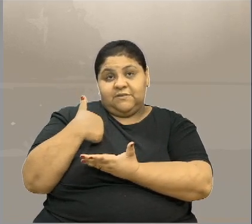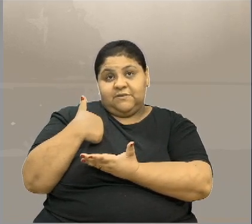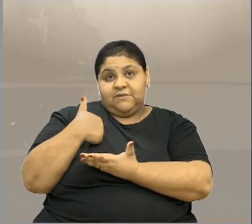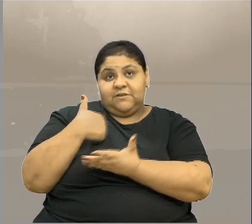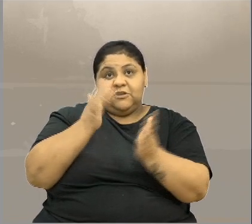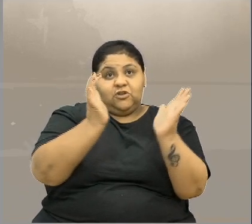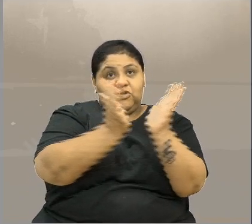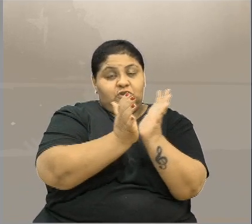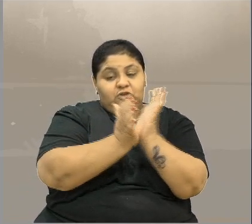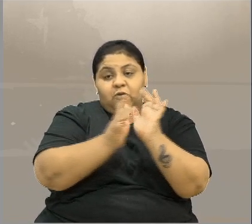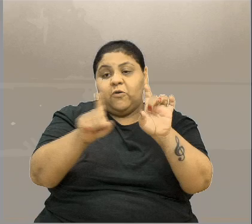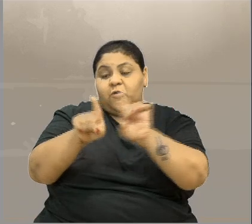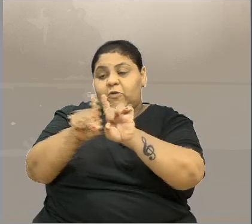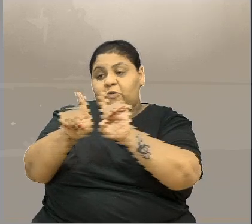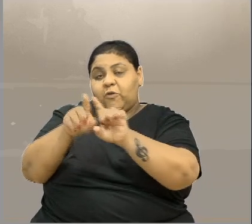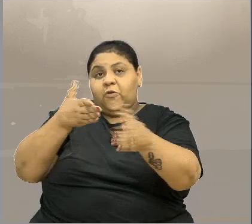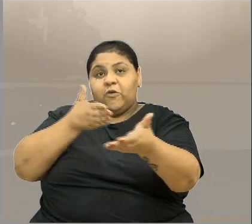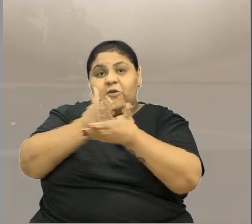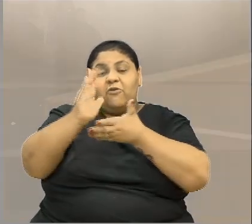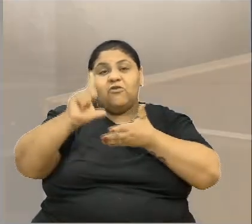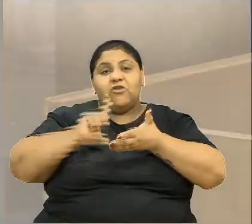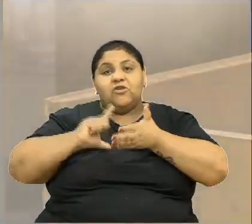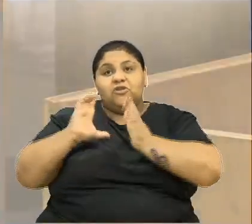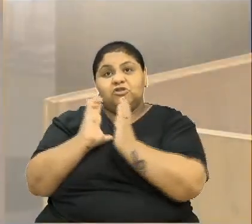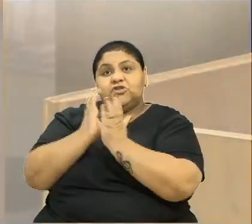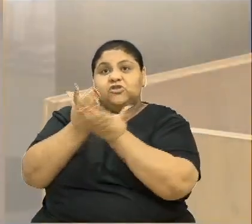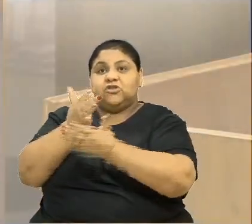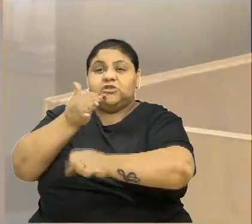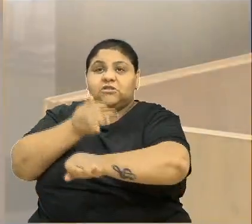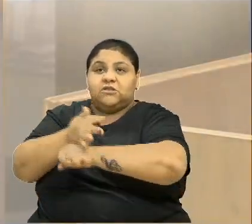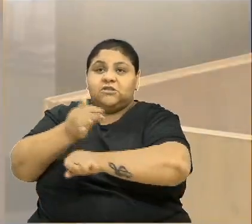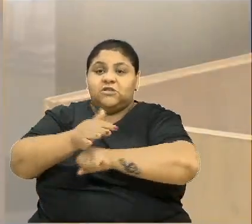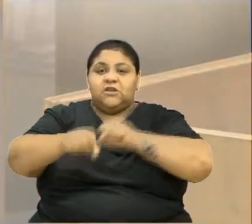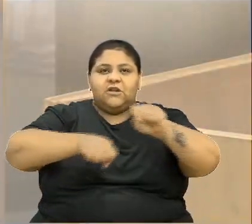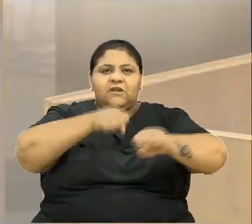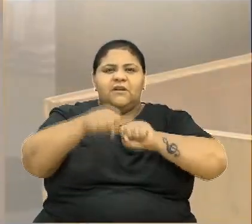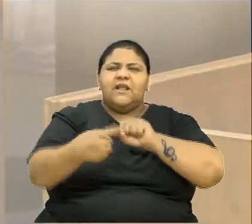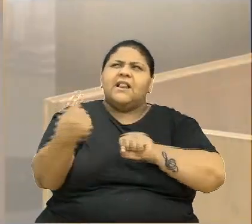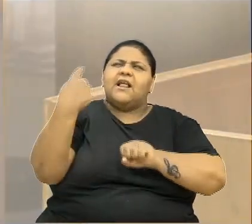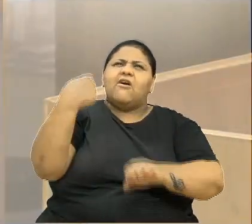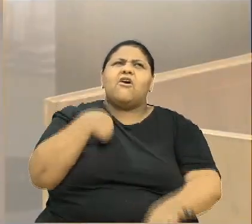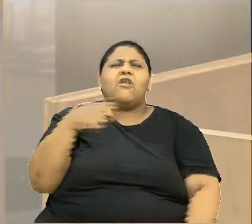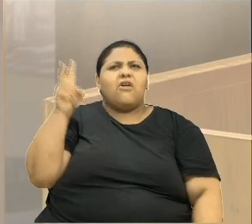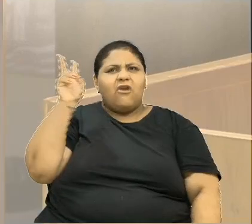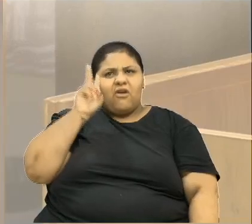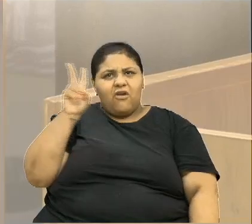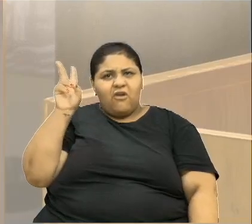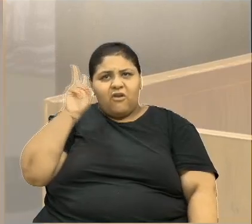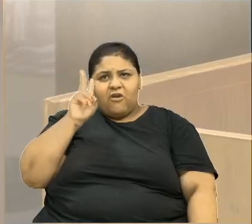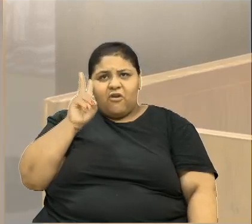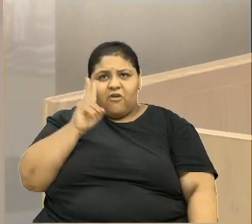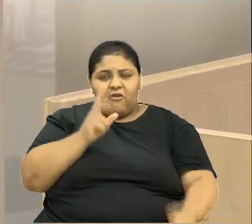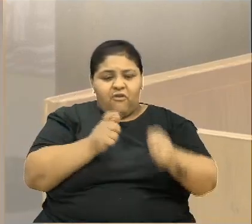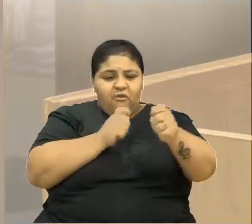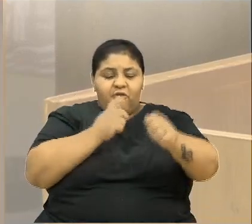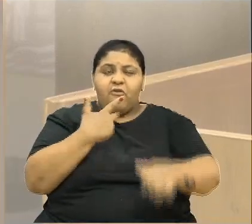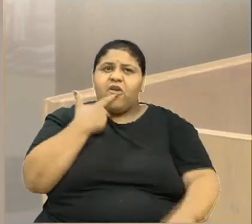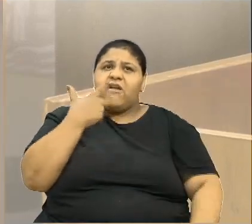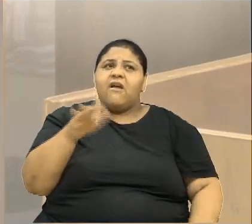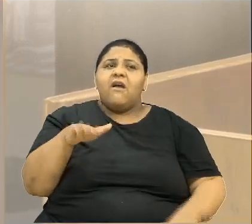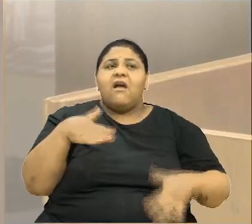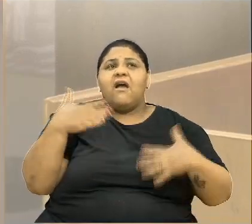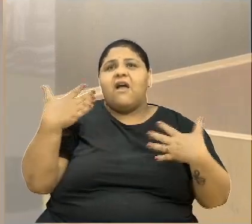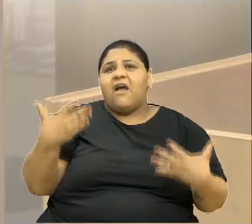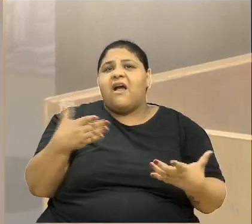colegas também que participaram, nós tivemos uma comissão temporária da bicicleta, né? À época eu até me lembro que um colunista disse que